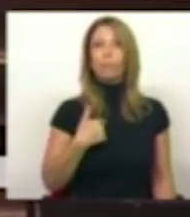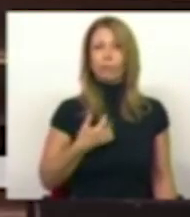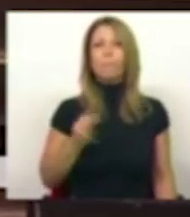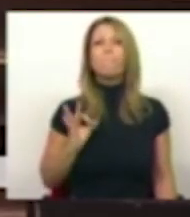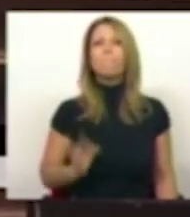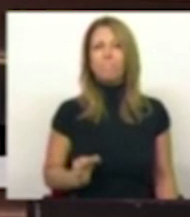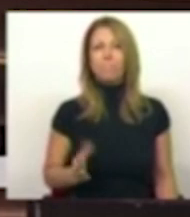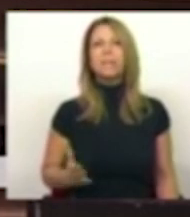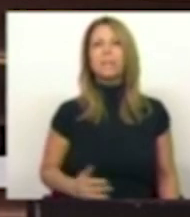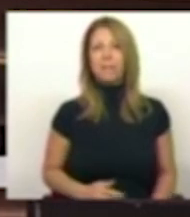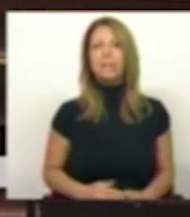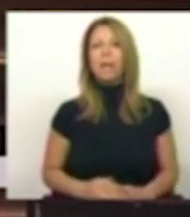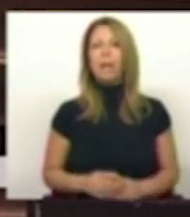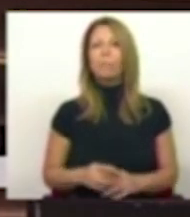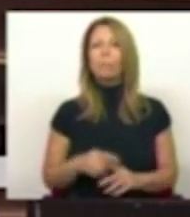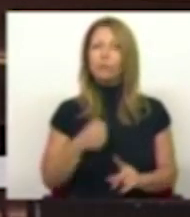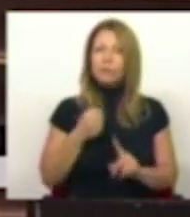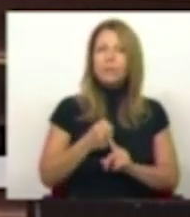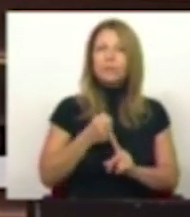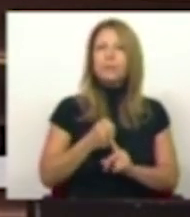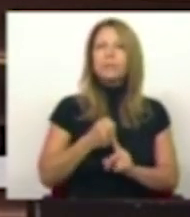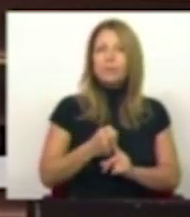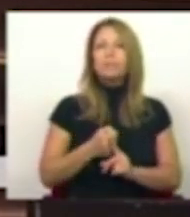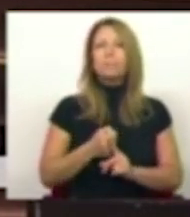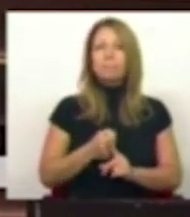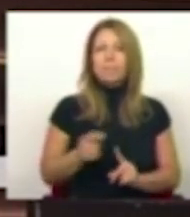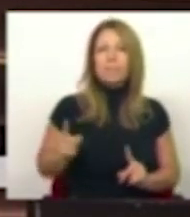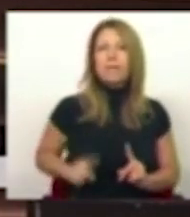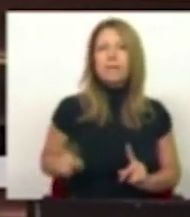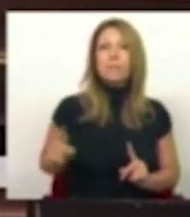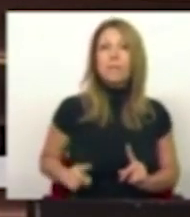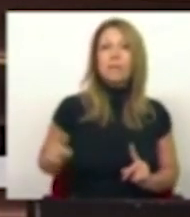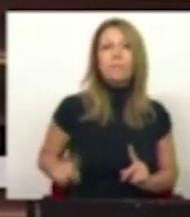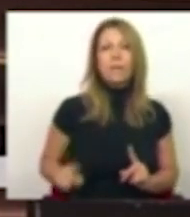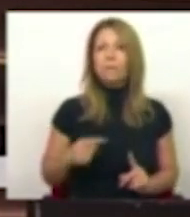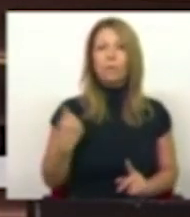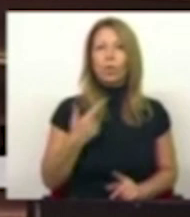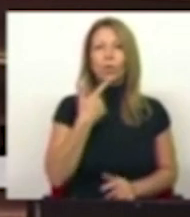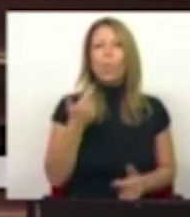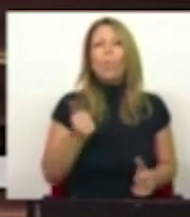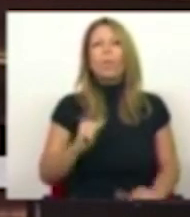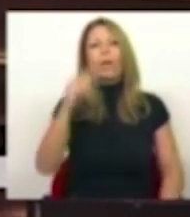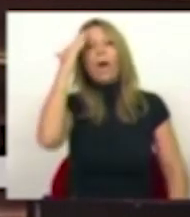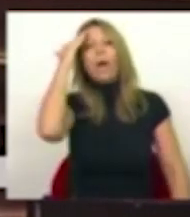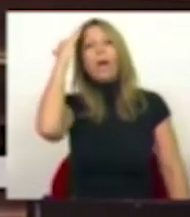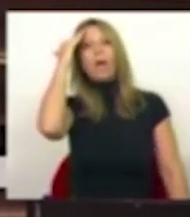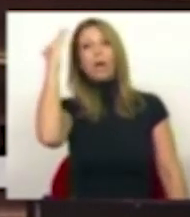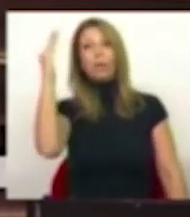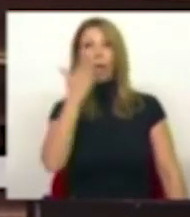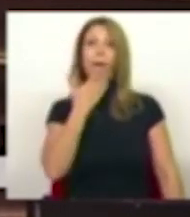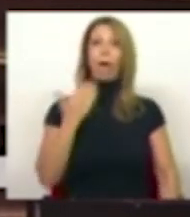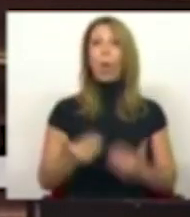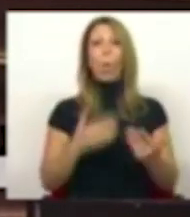de insistir, é que nós não podemos estar a achar que é útil e